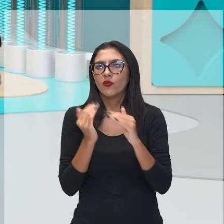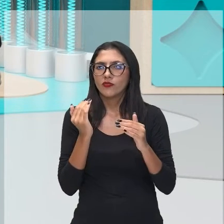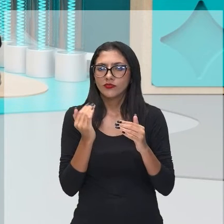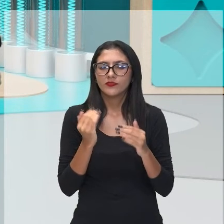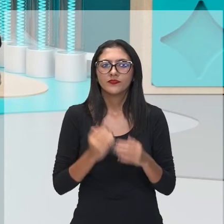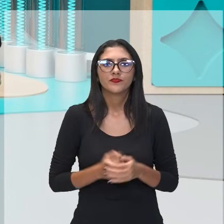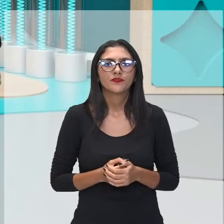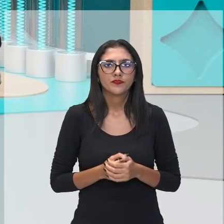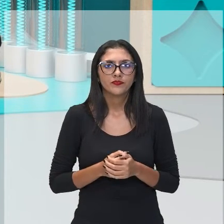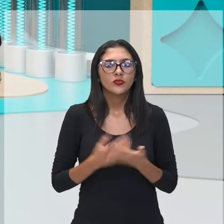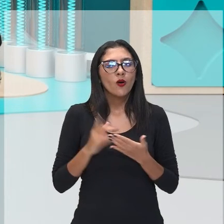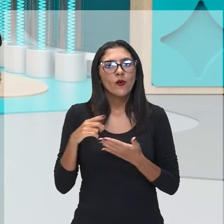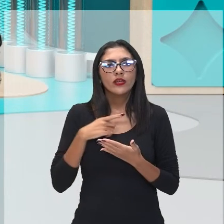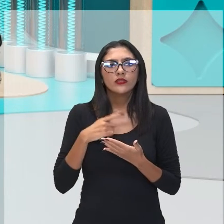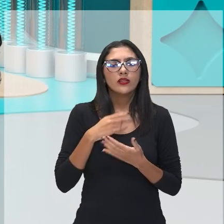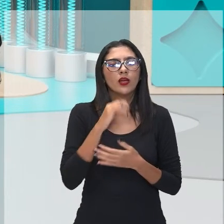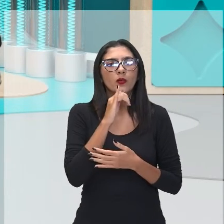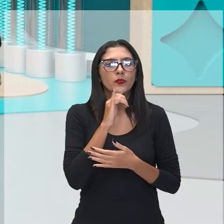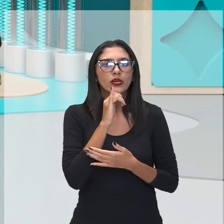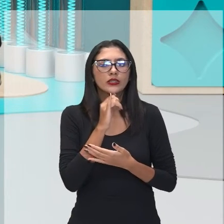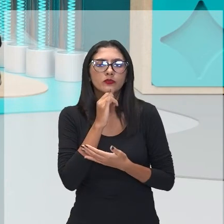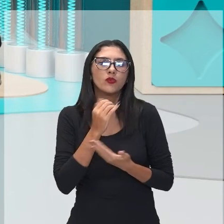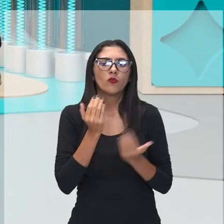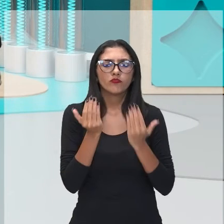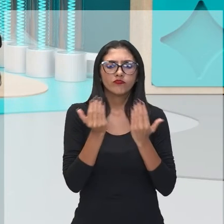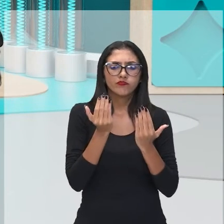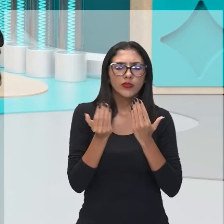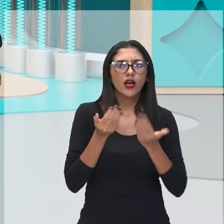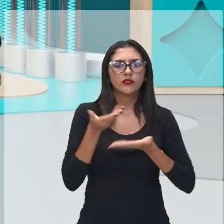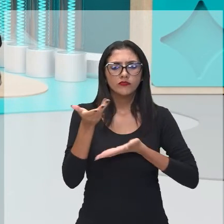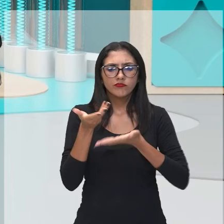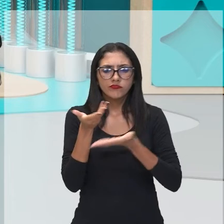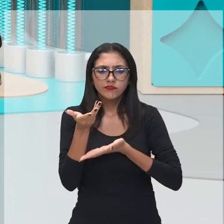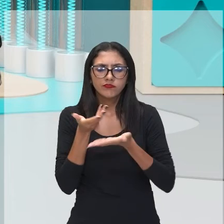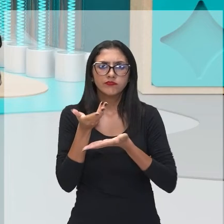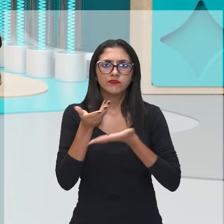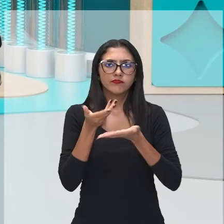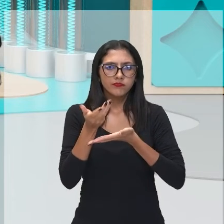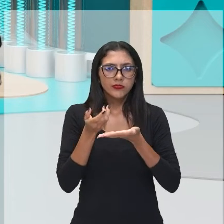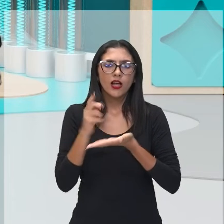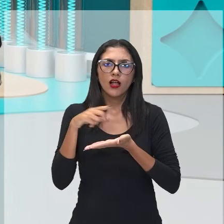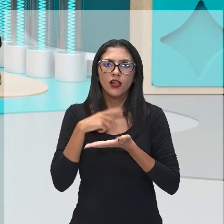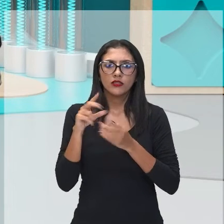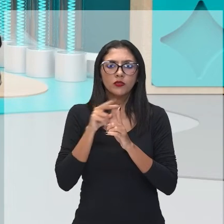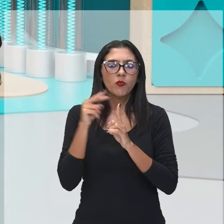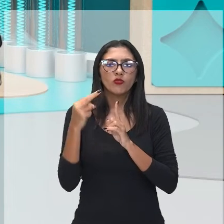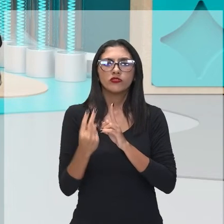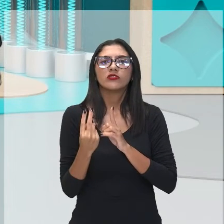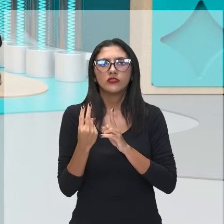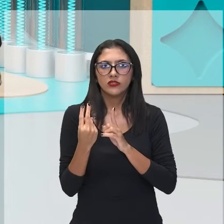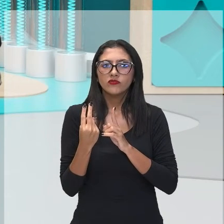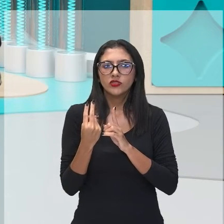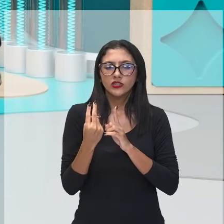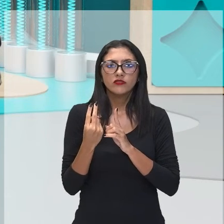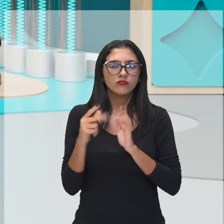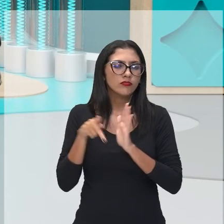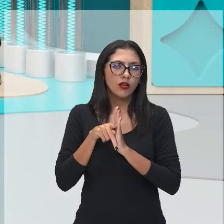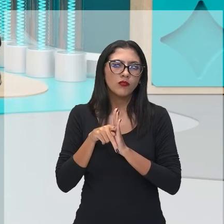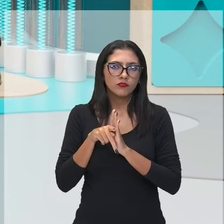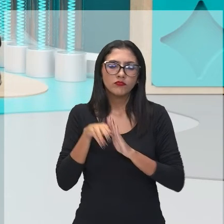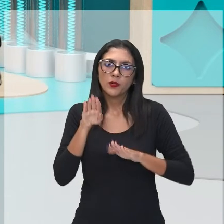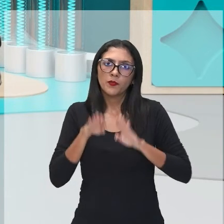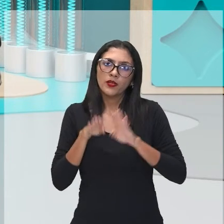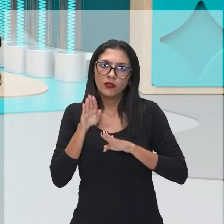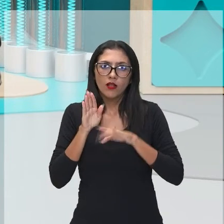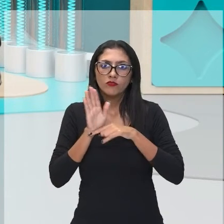ele relativiza, ele faz, de certo modo, uma negociação, uma ponderação em relação ao que é apresentado ali diante